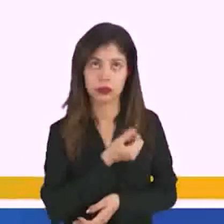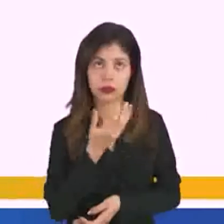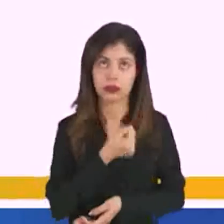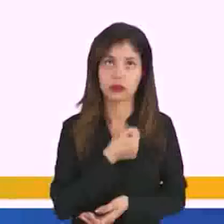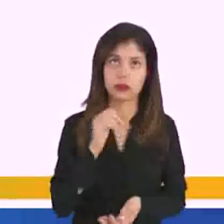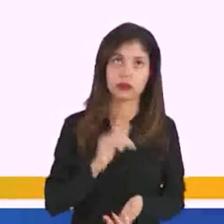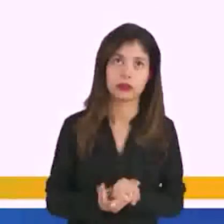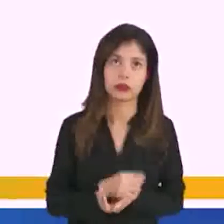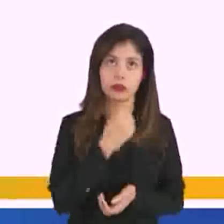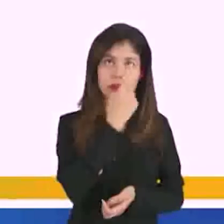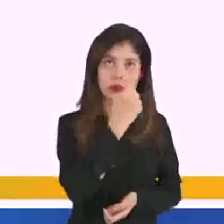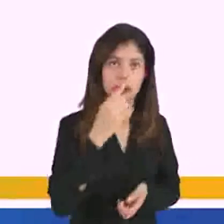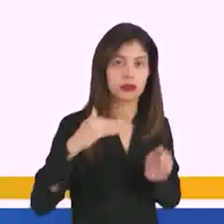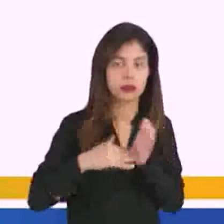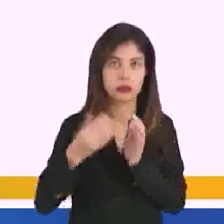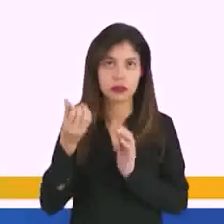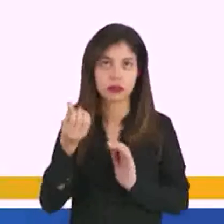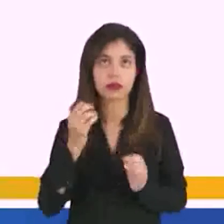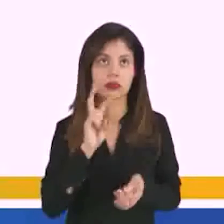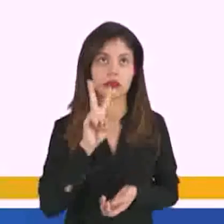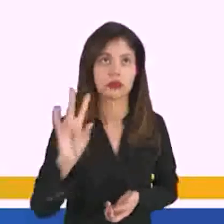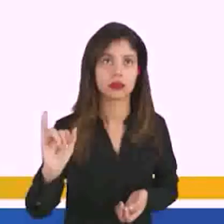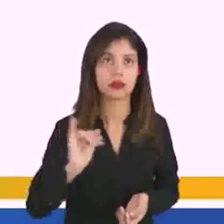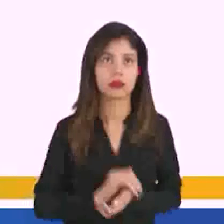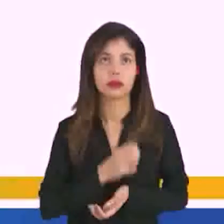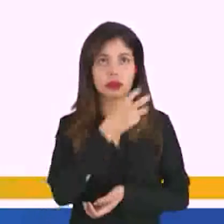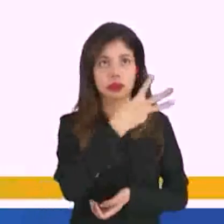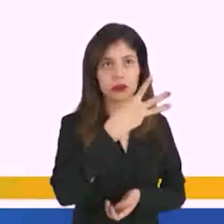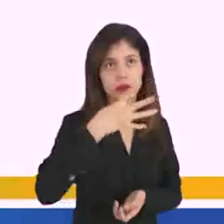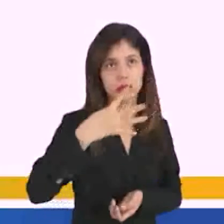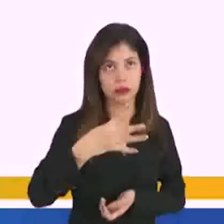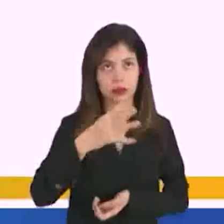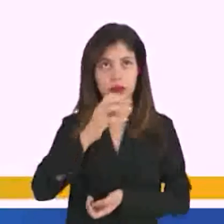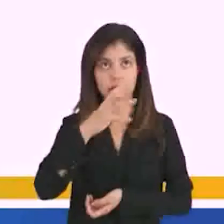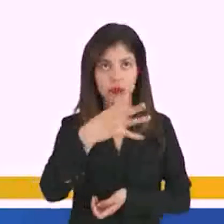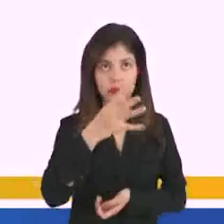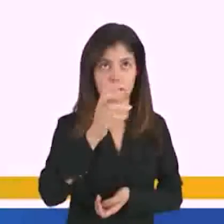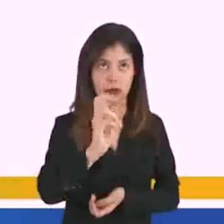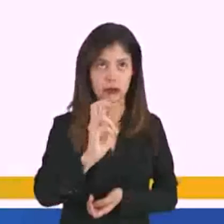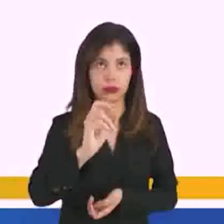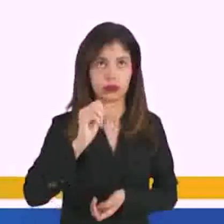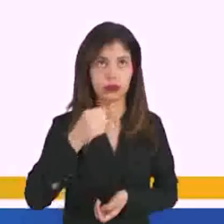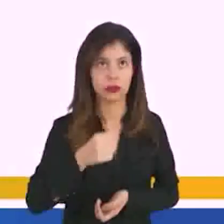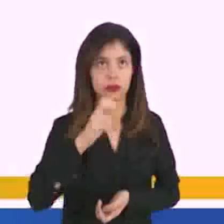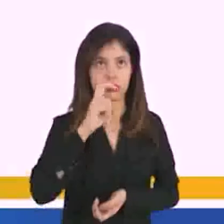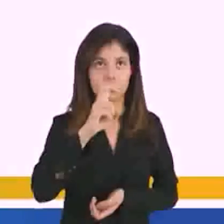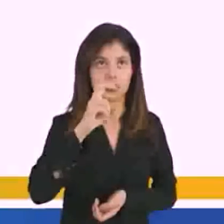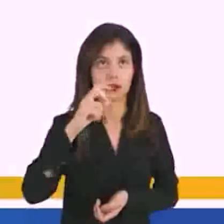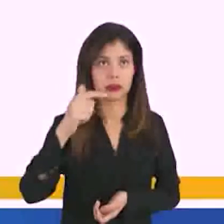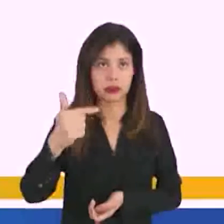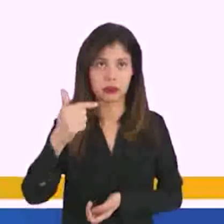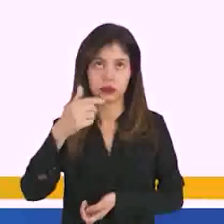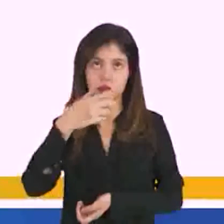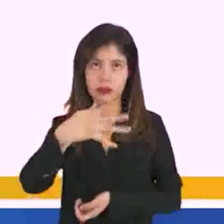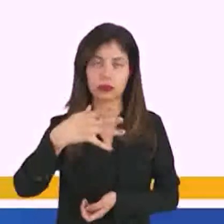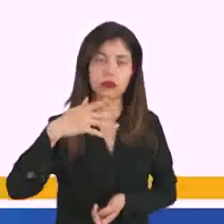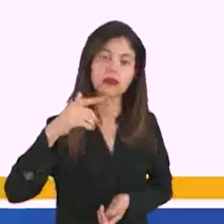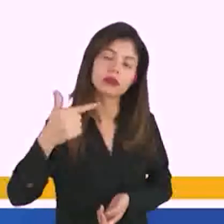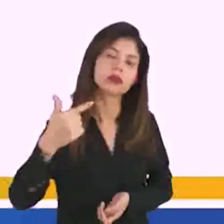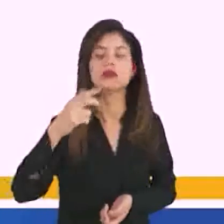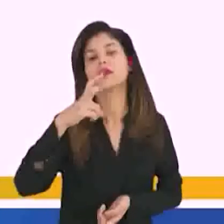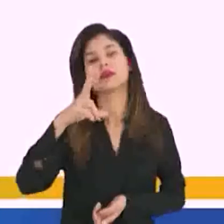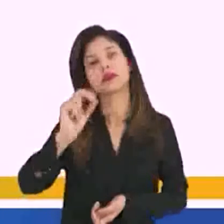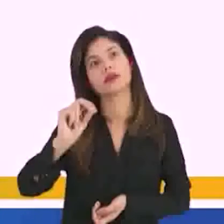pontos desse time, da primeira à 6ª partida aí, foi 34, 45,